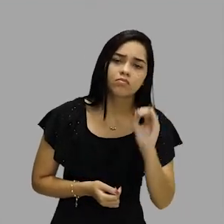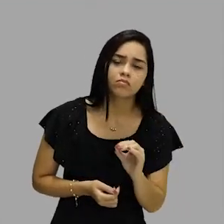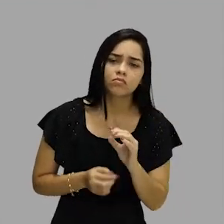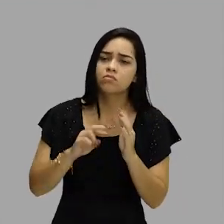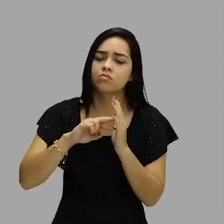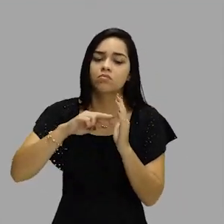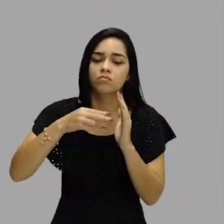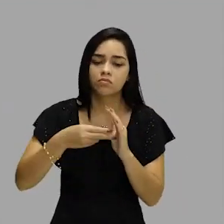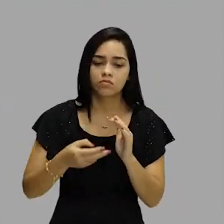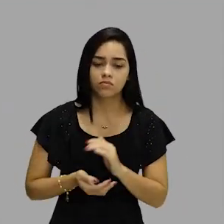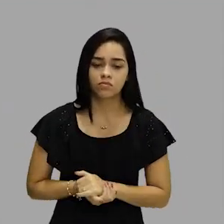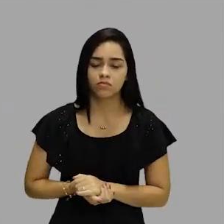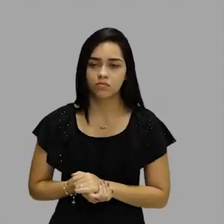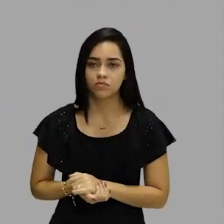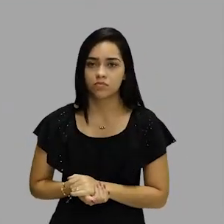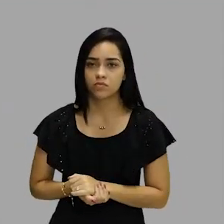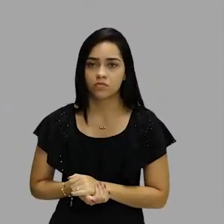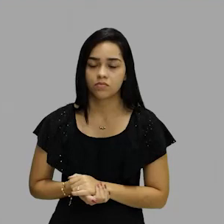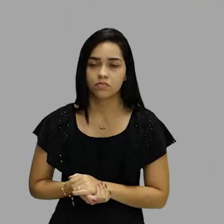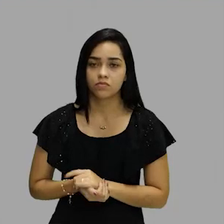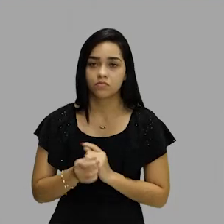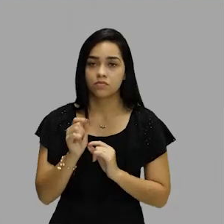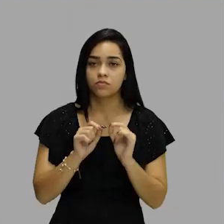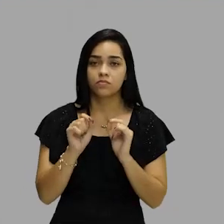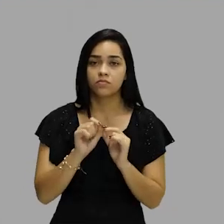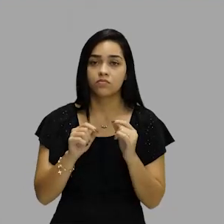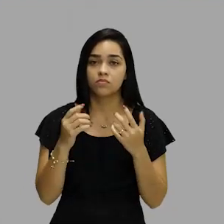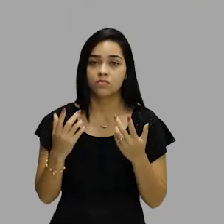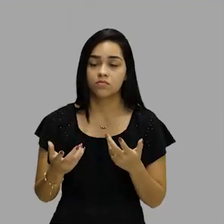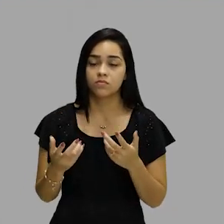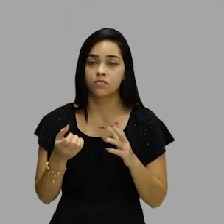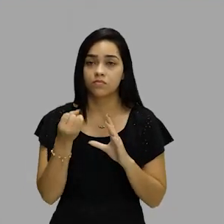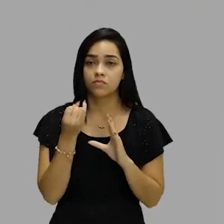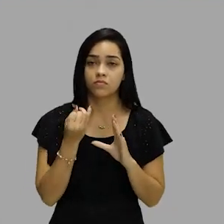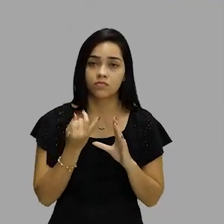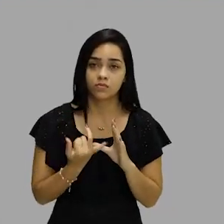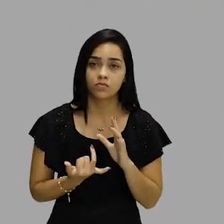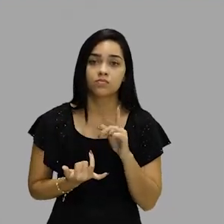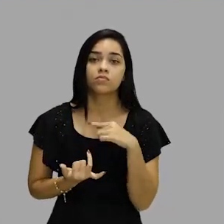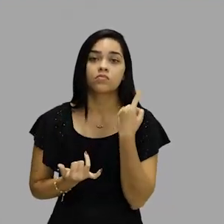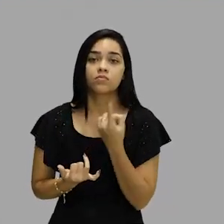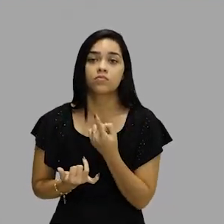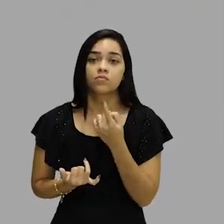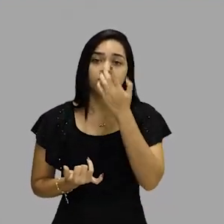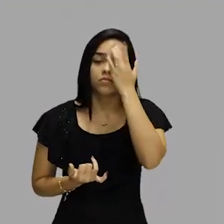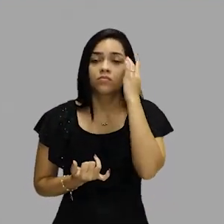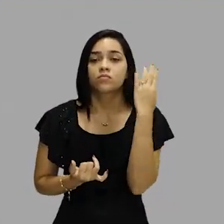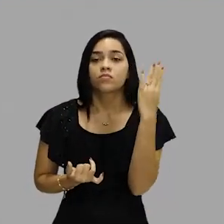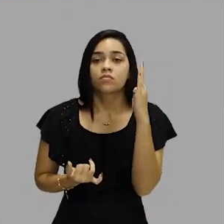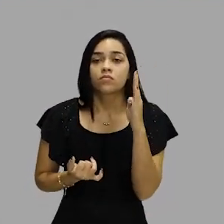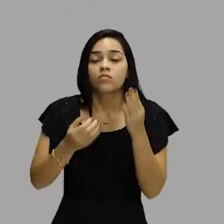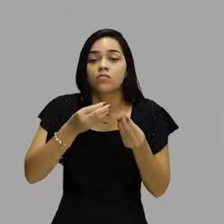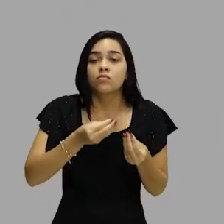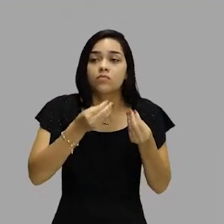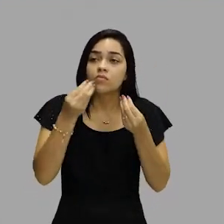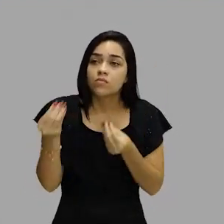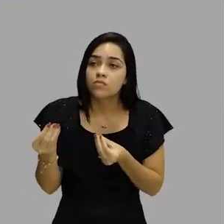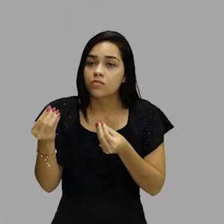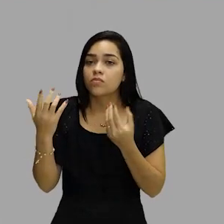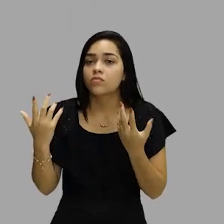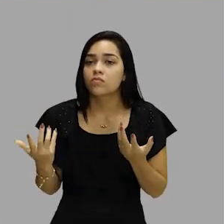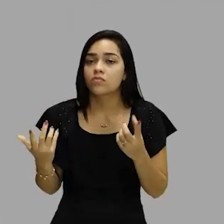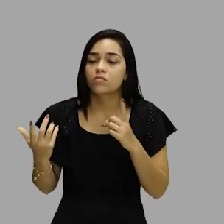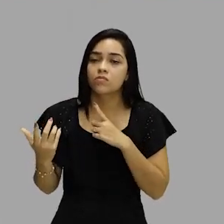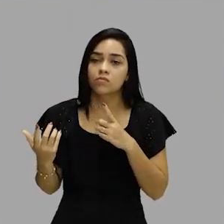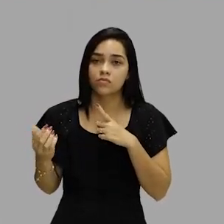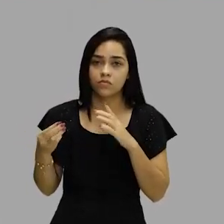o que é um sincício? Um sincício é uma característica que nós biólogos damos para quando